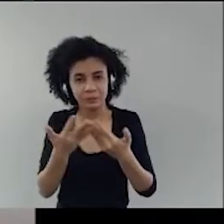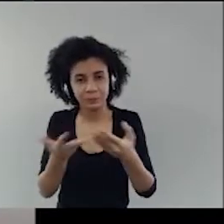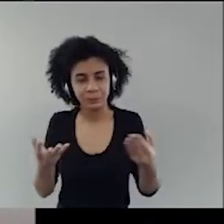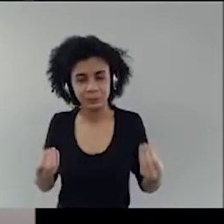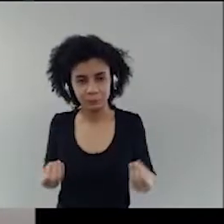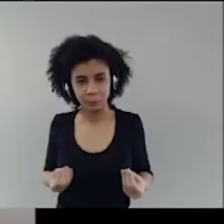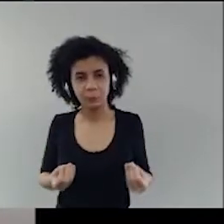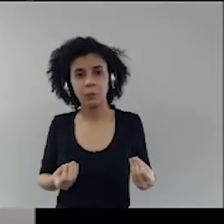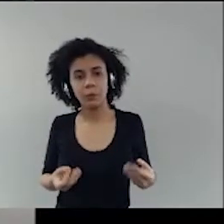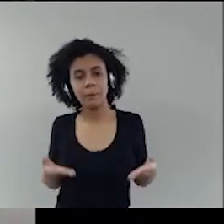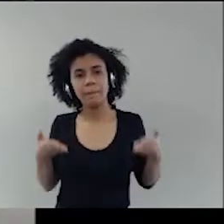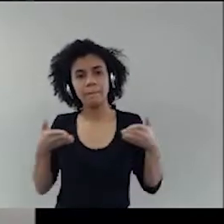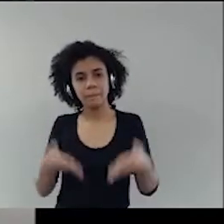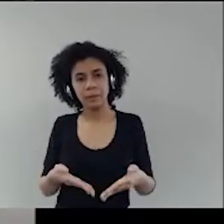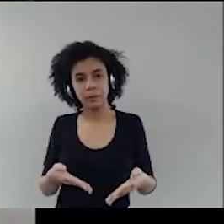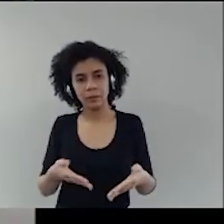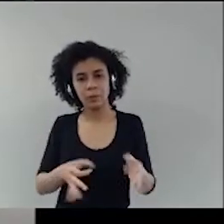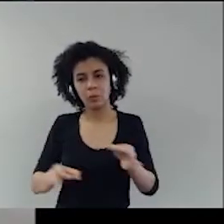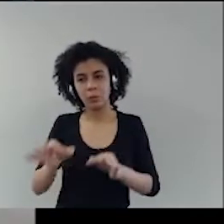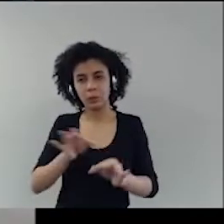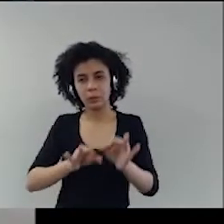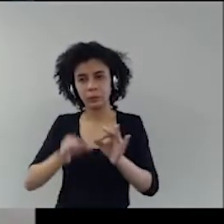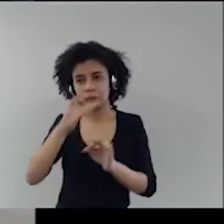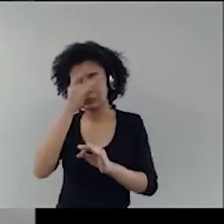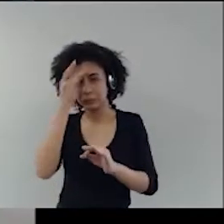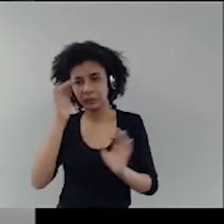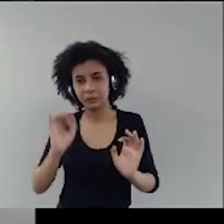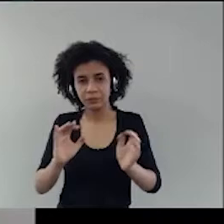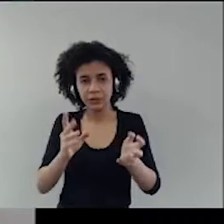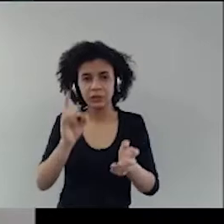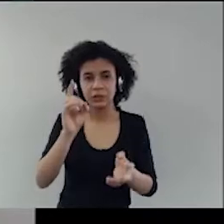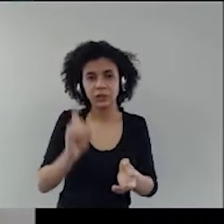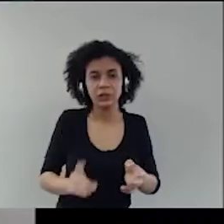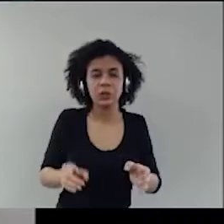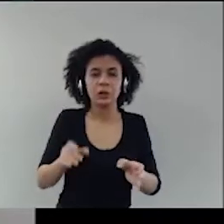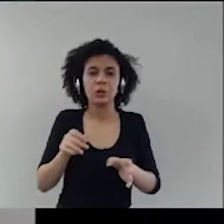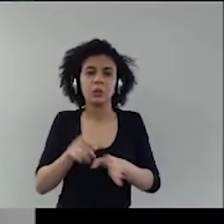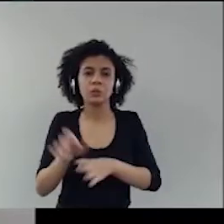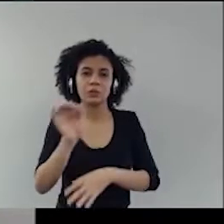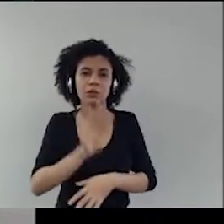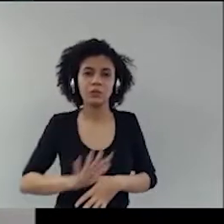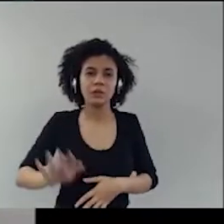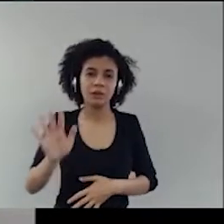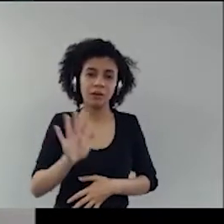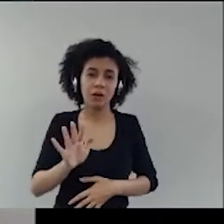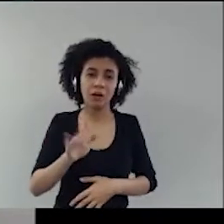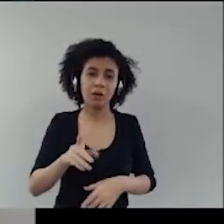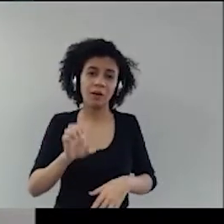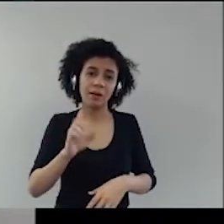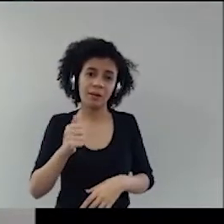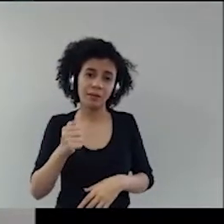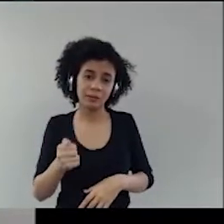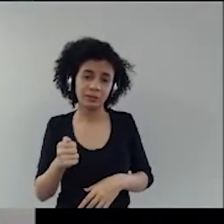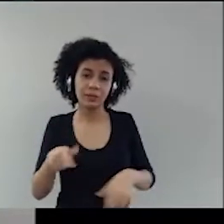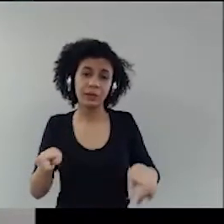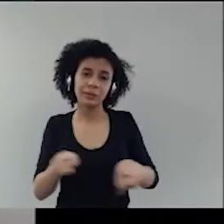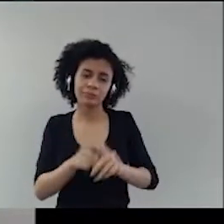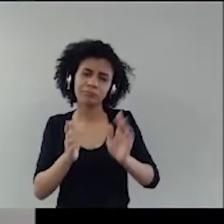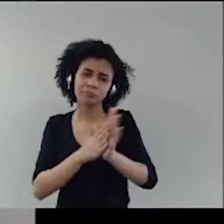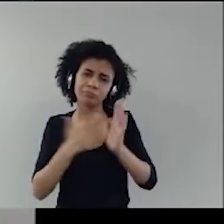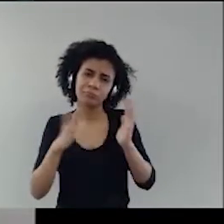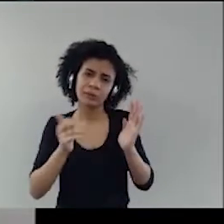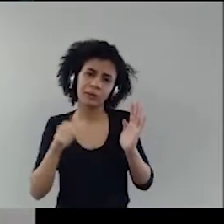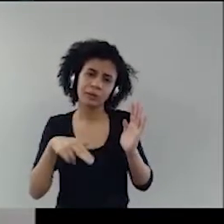muito a participação aqui, a organização do evento, a diretoria do Conselho Federal, a ESA, e parabenizar na pessoa aqui da